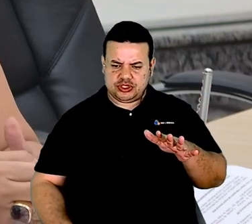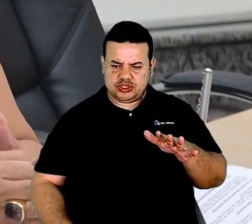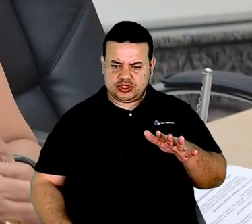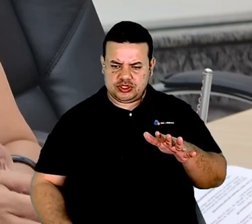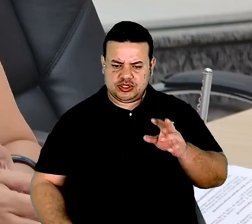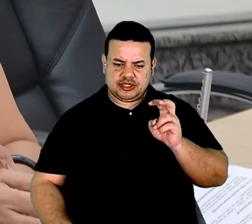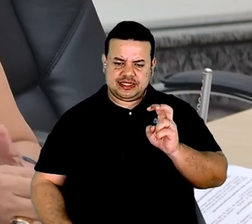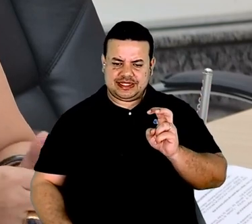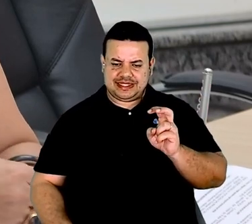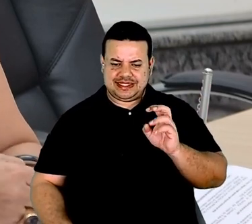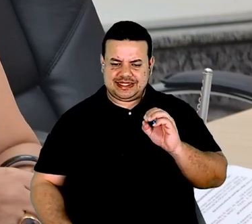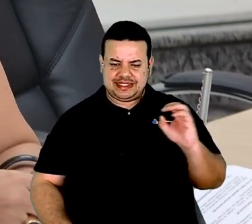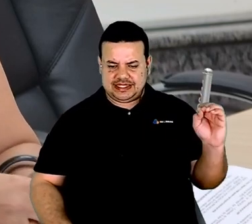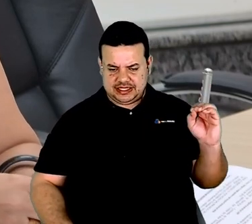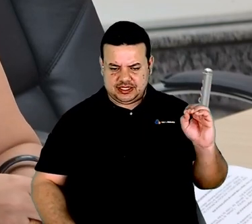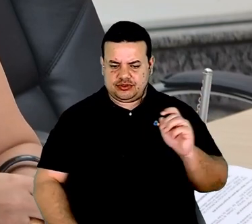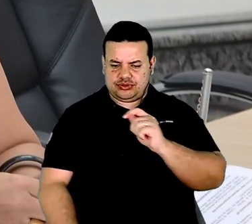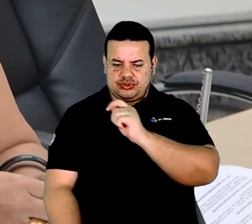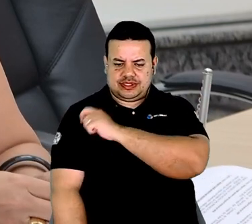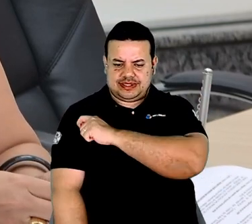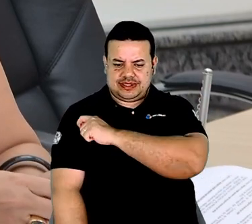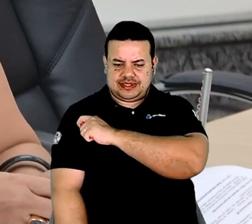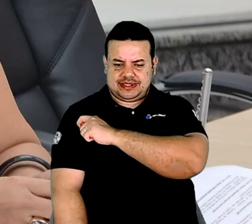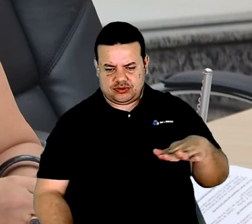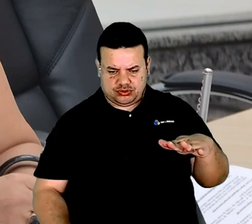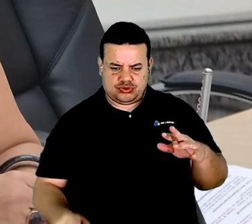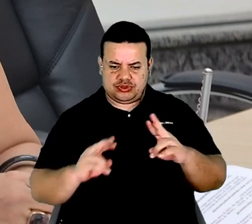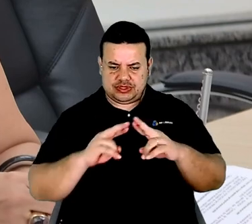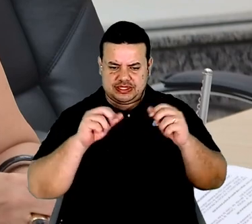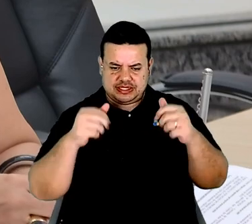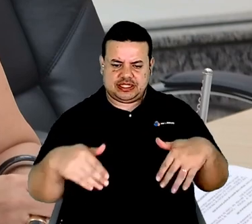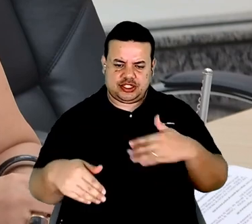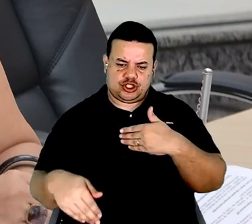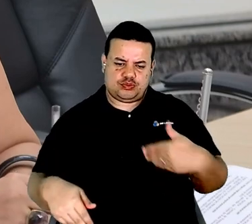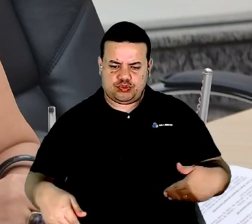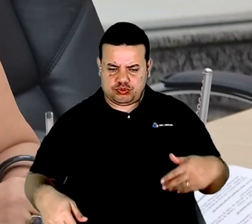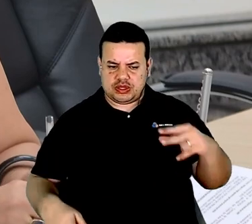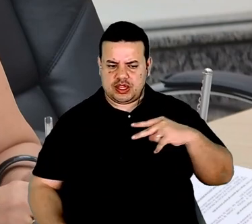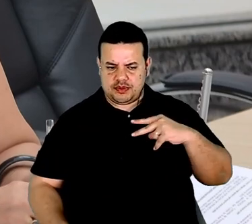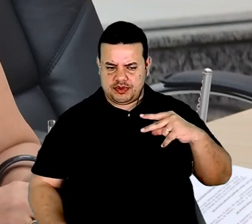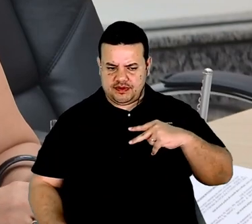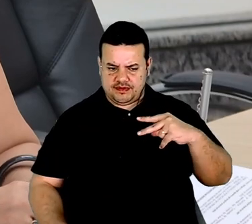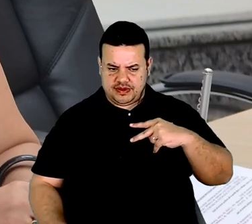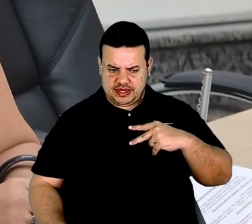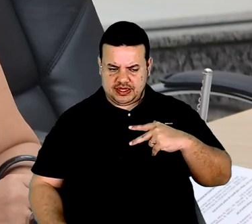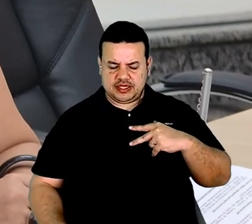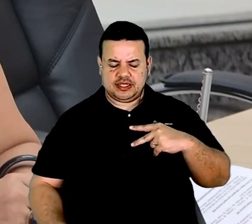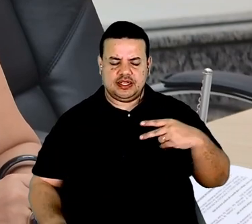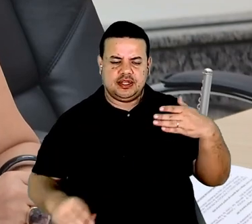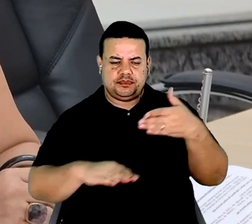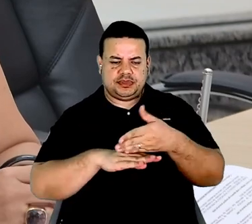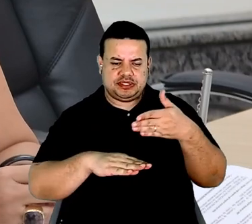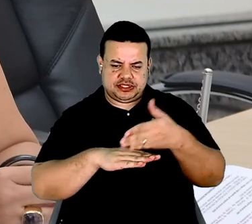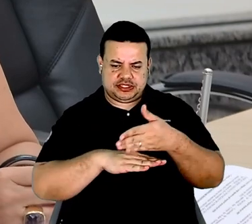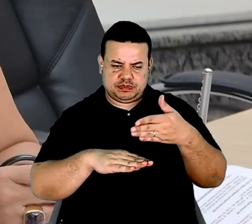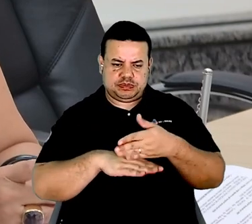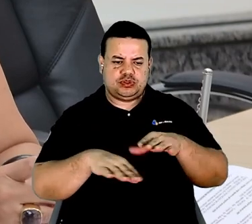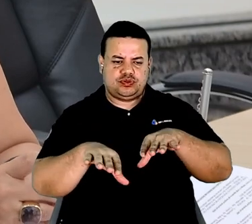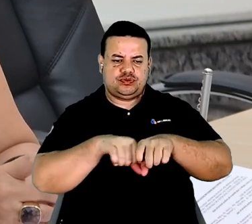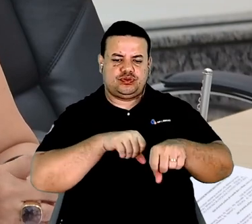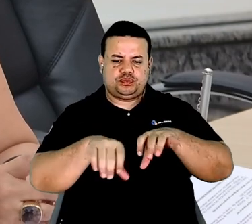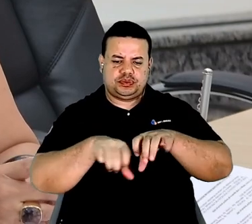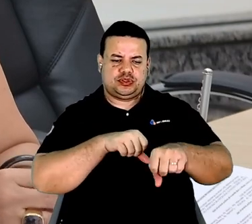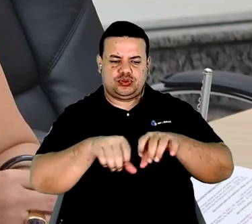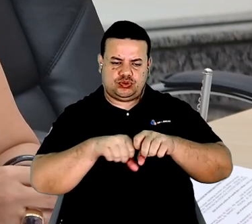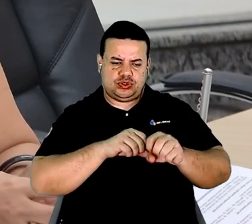500 alunos da rede pública e privada participando da formatura do Educar